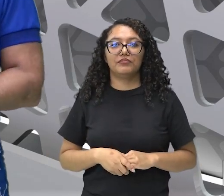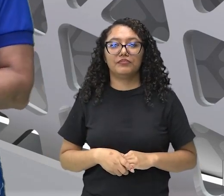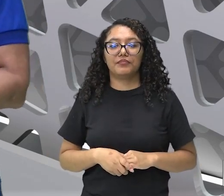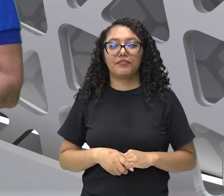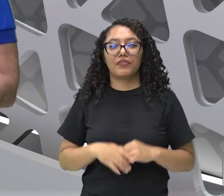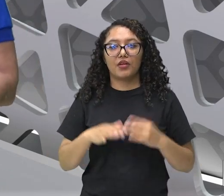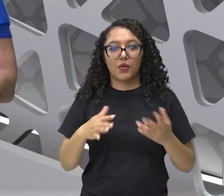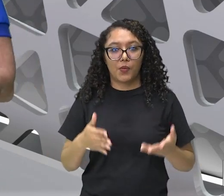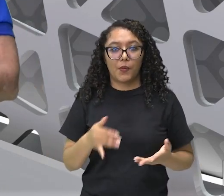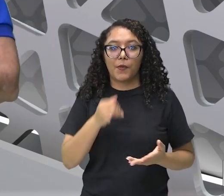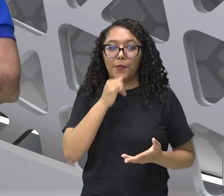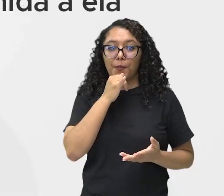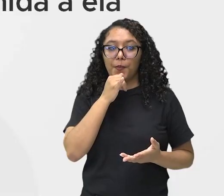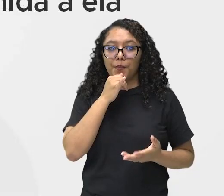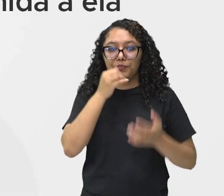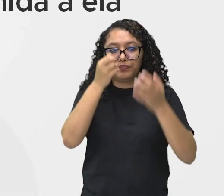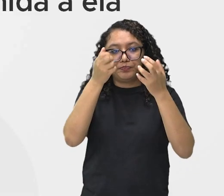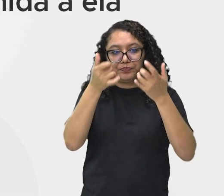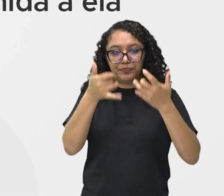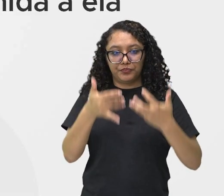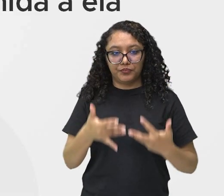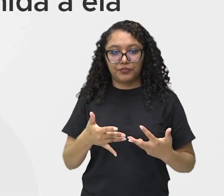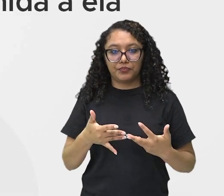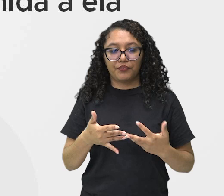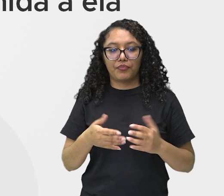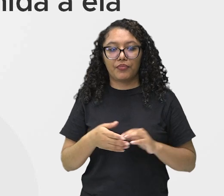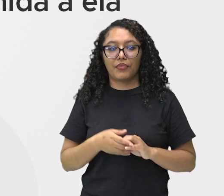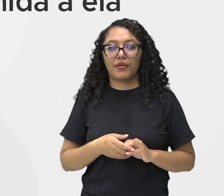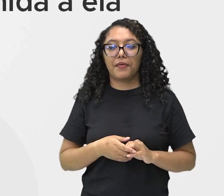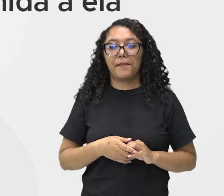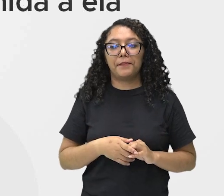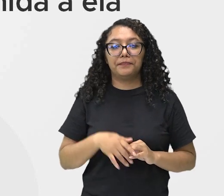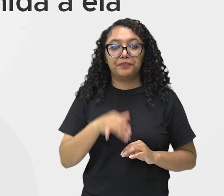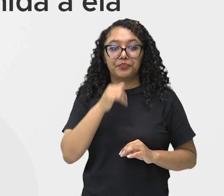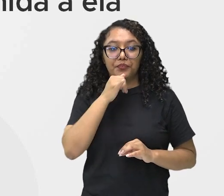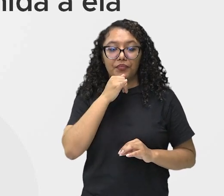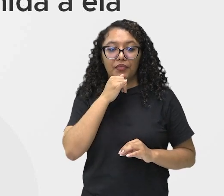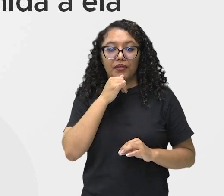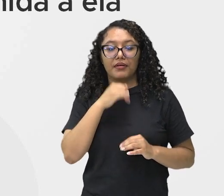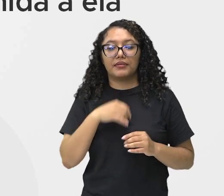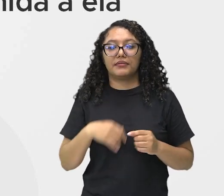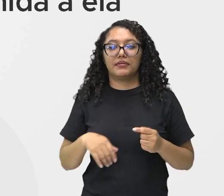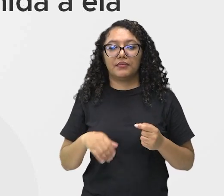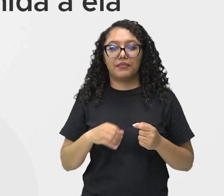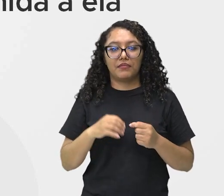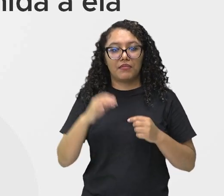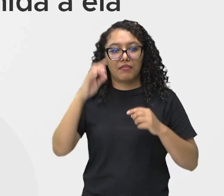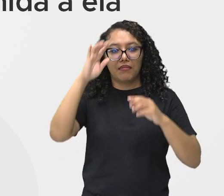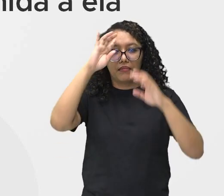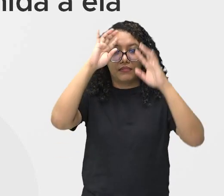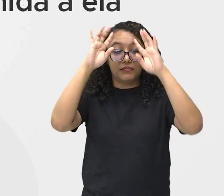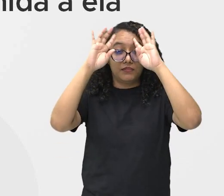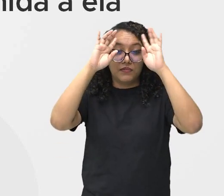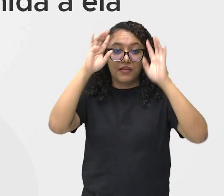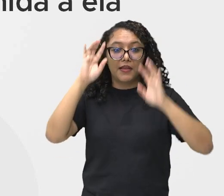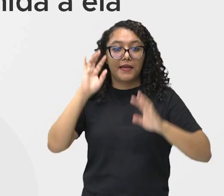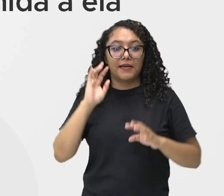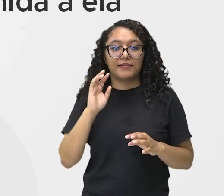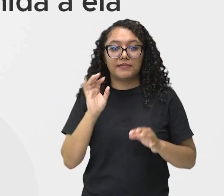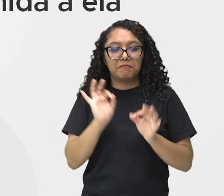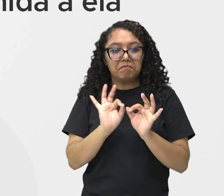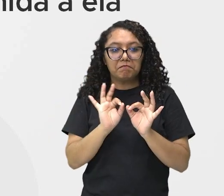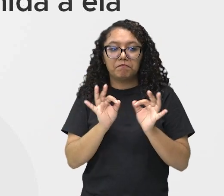para vocês um exemplo aí, a realidade. Uma ideia simples do que a realidade é em si